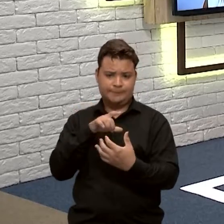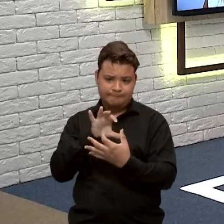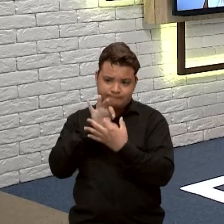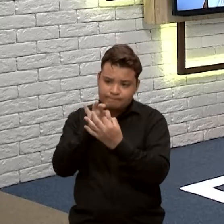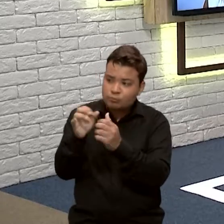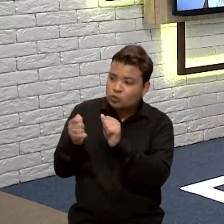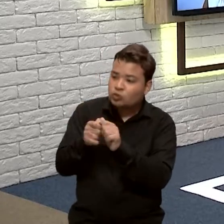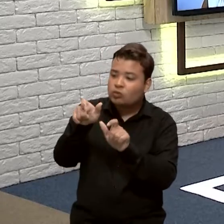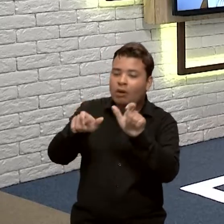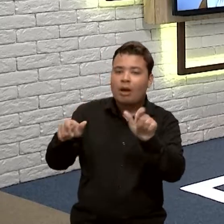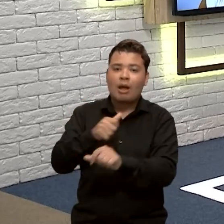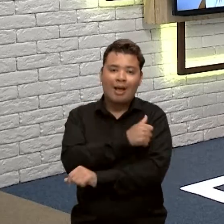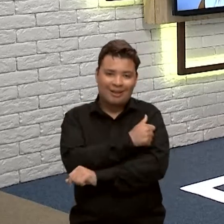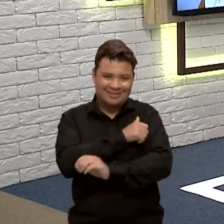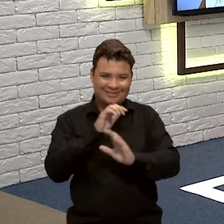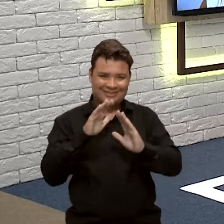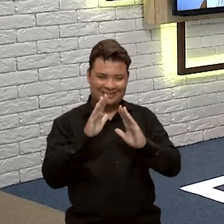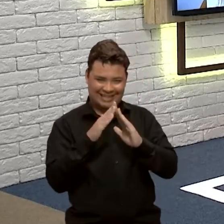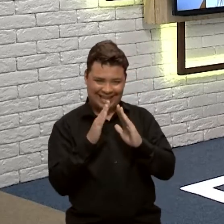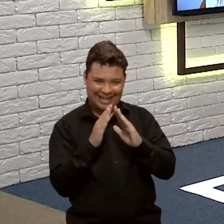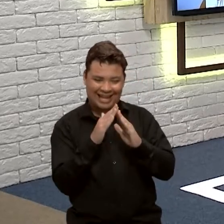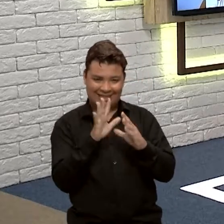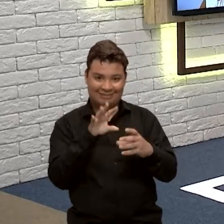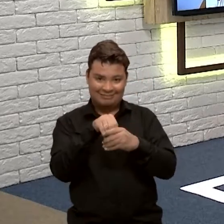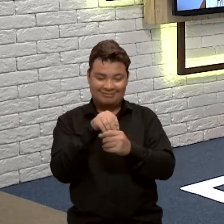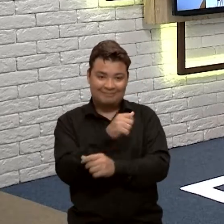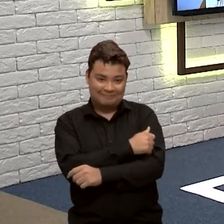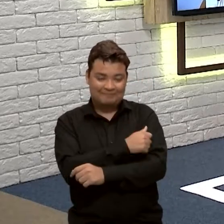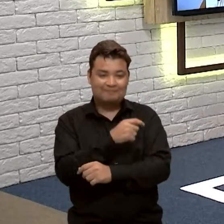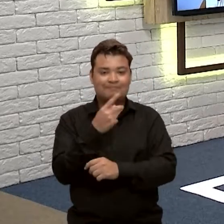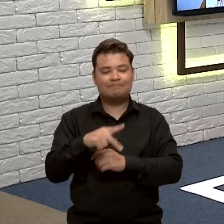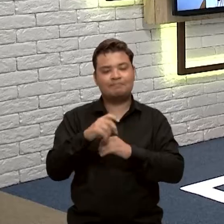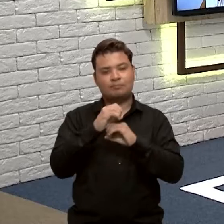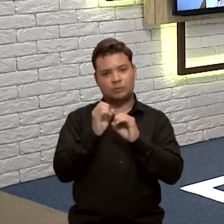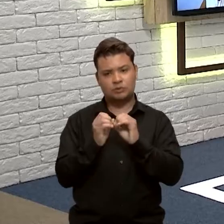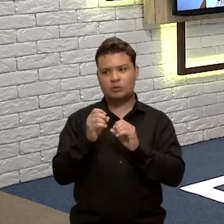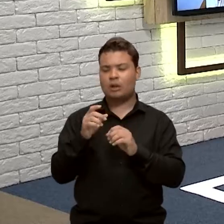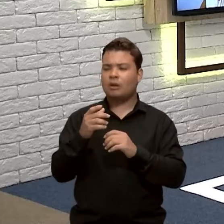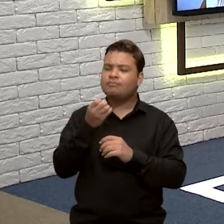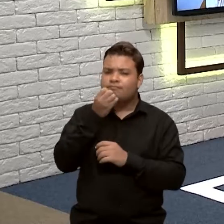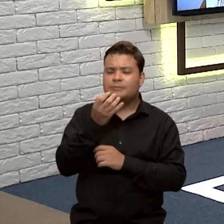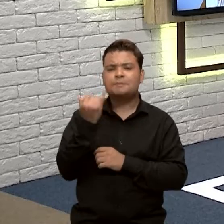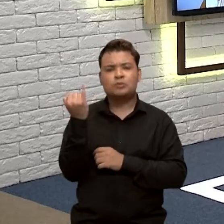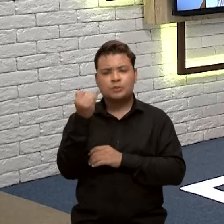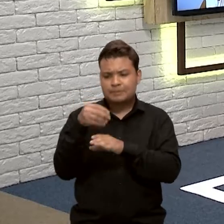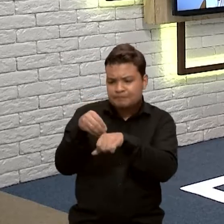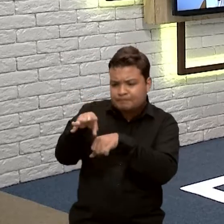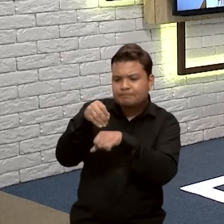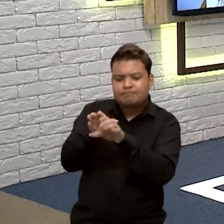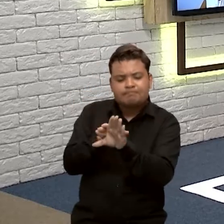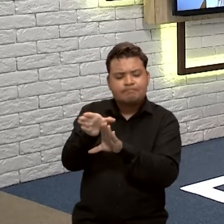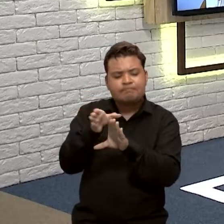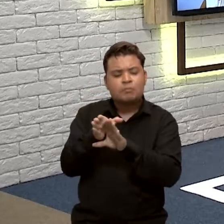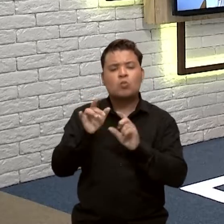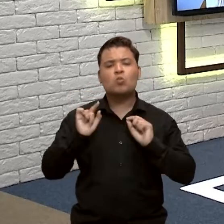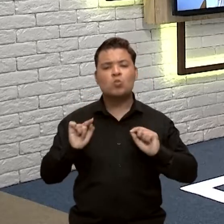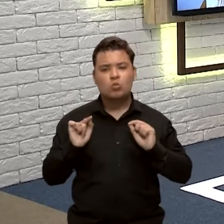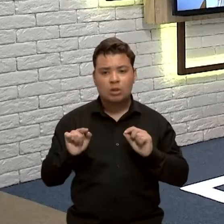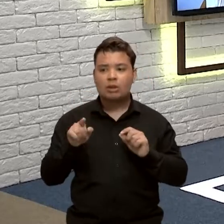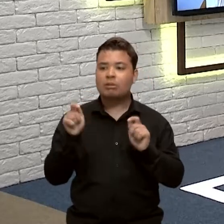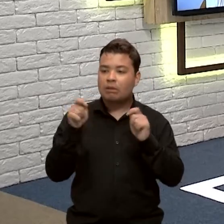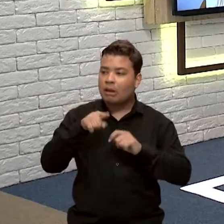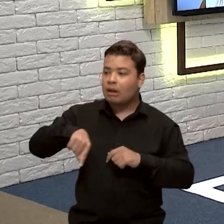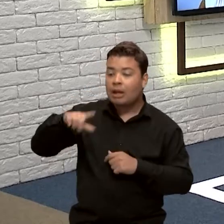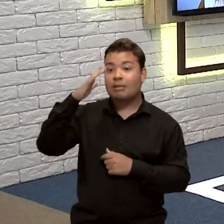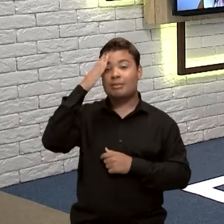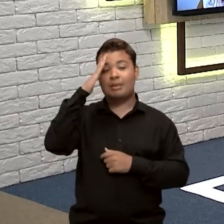nas casas, o que eles devem receber, né, de orientação, de esclarecimento a respeito da